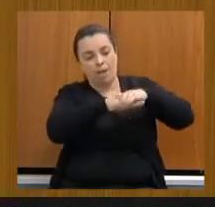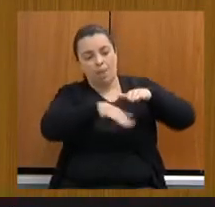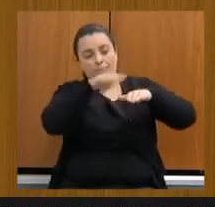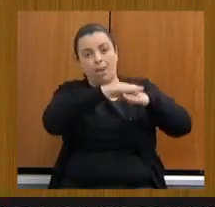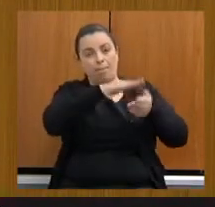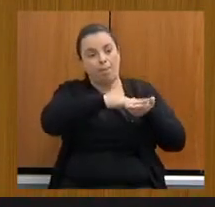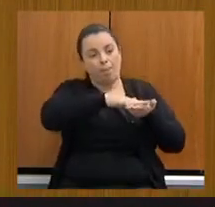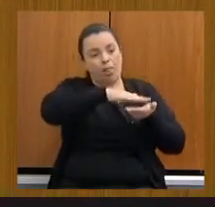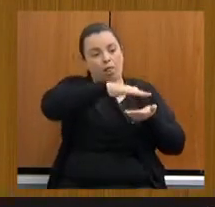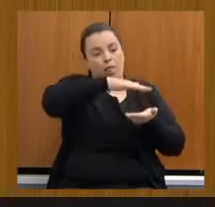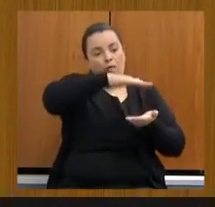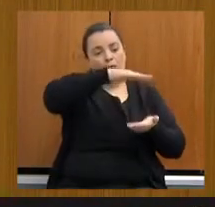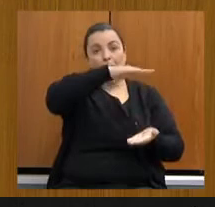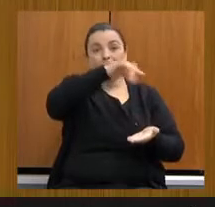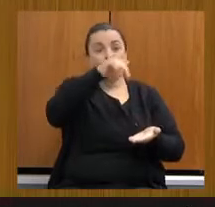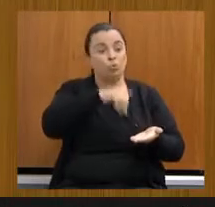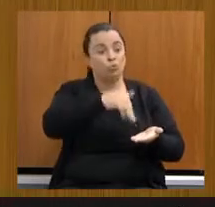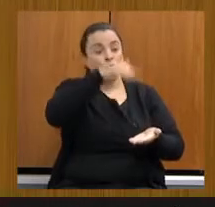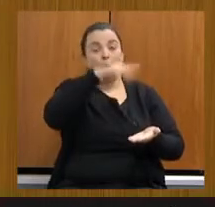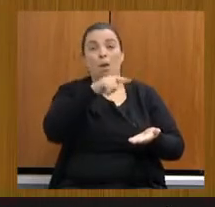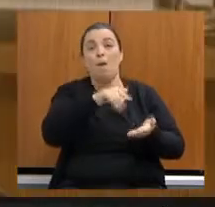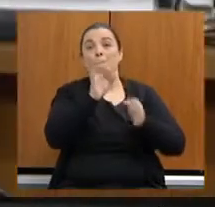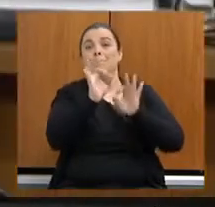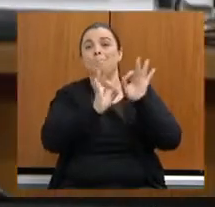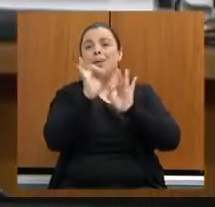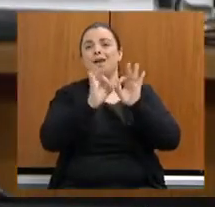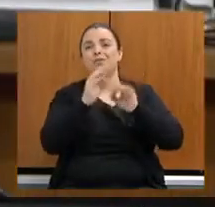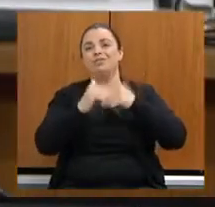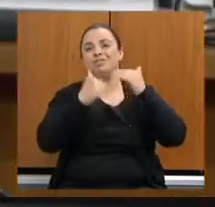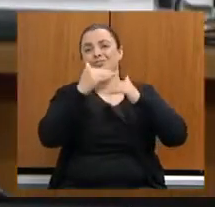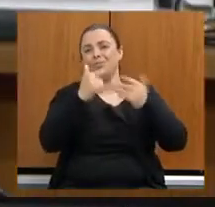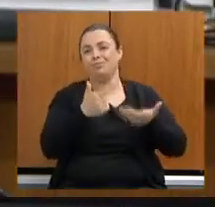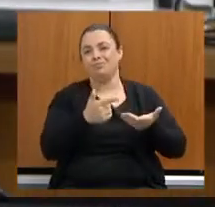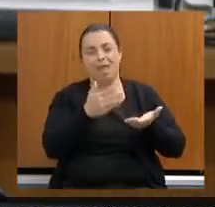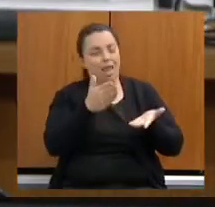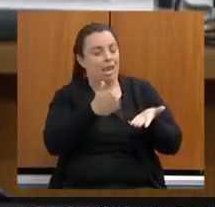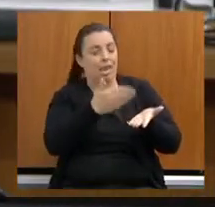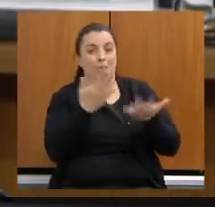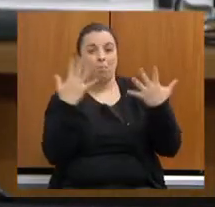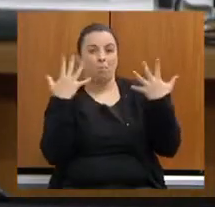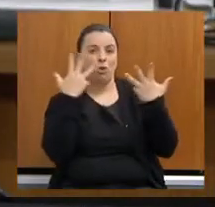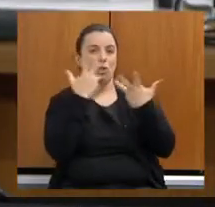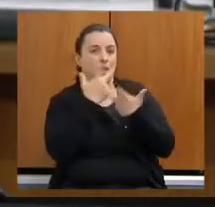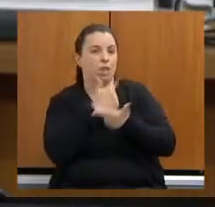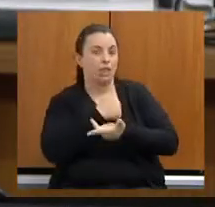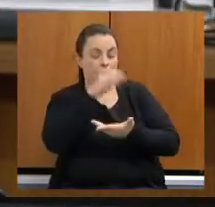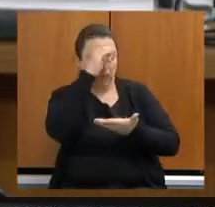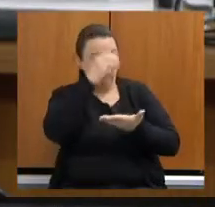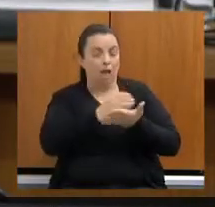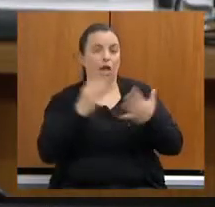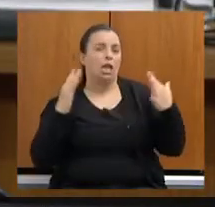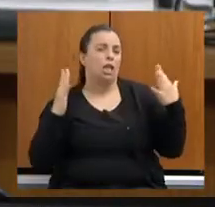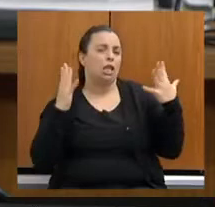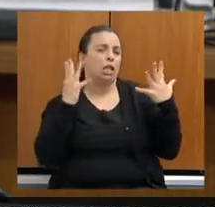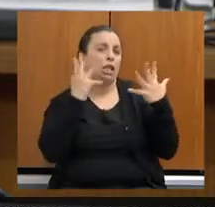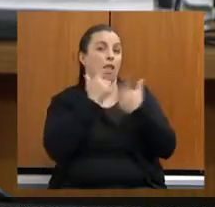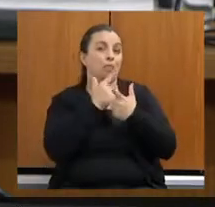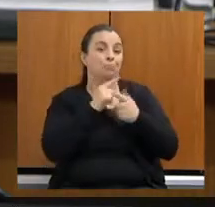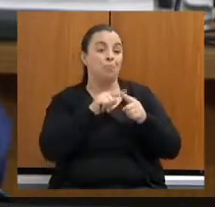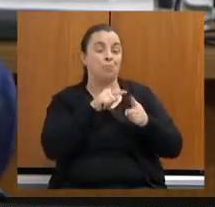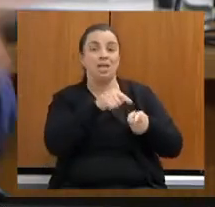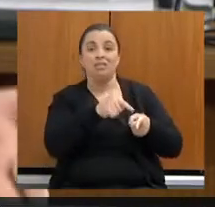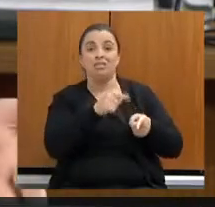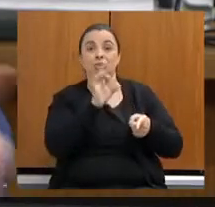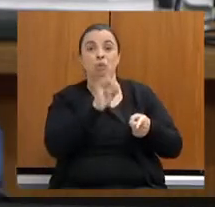foi feito por várias opções é só um livros belíssimos fotos maravilhosas teses lindas e que não